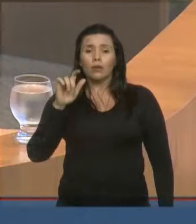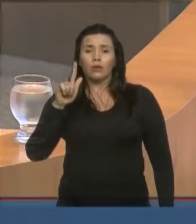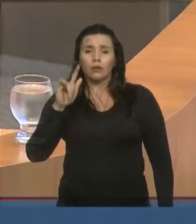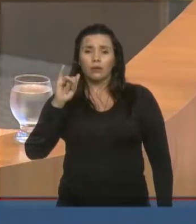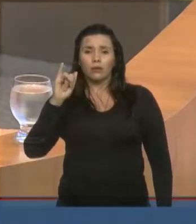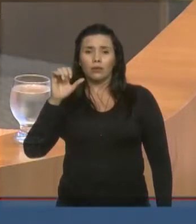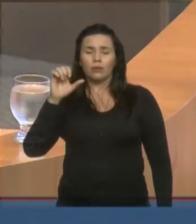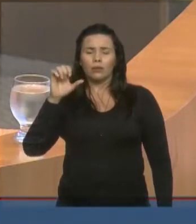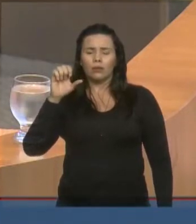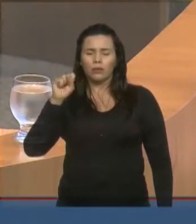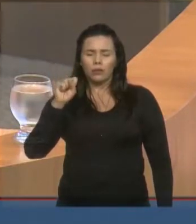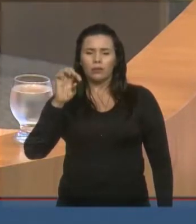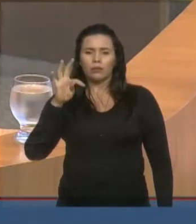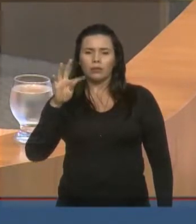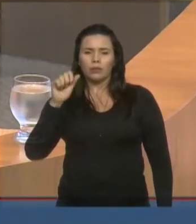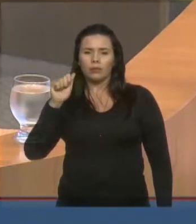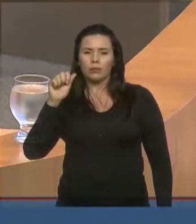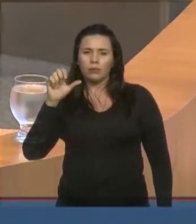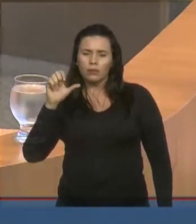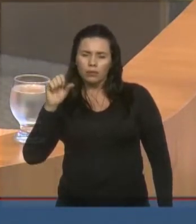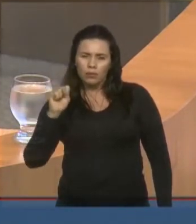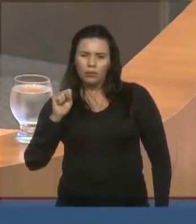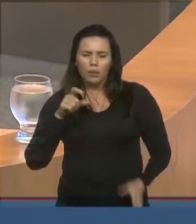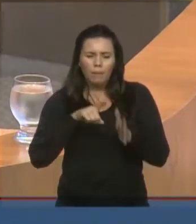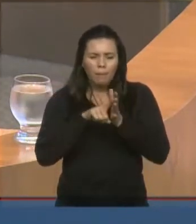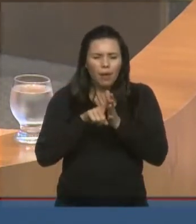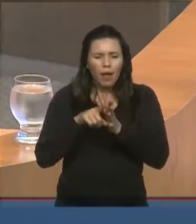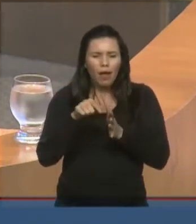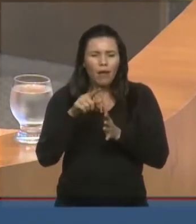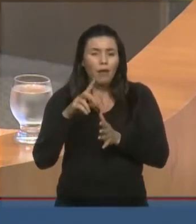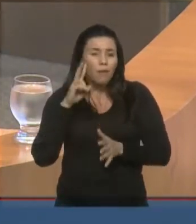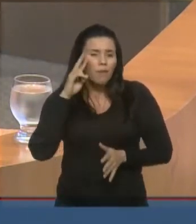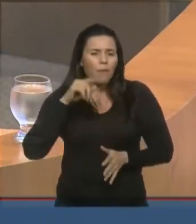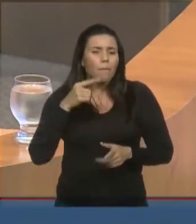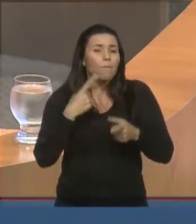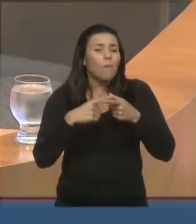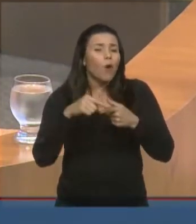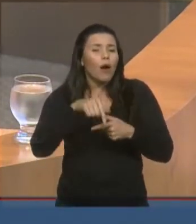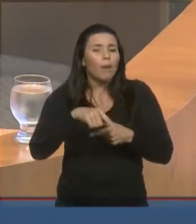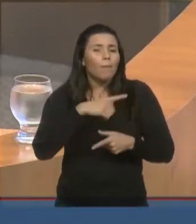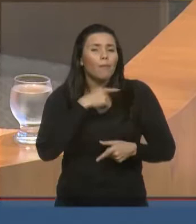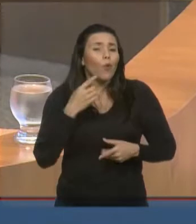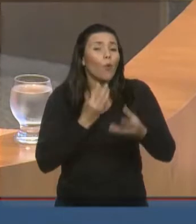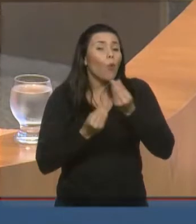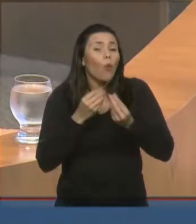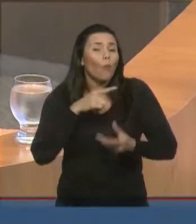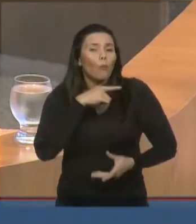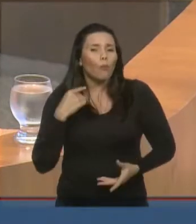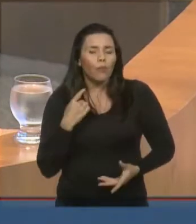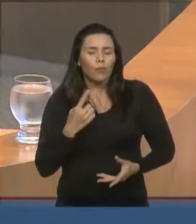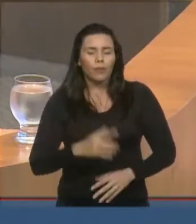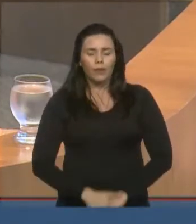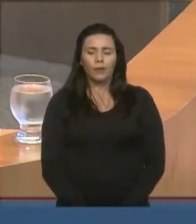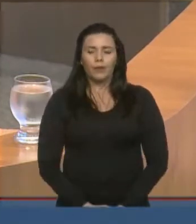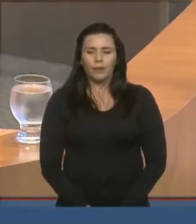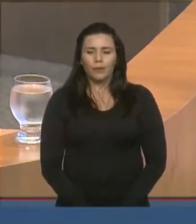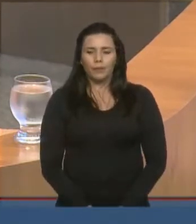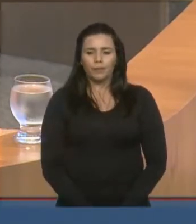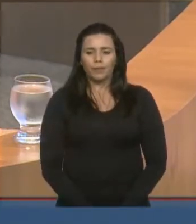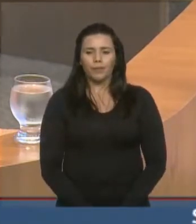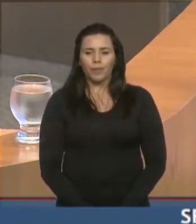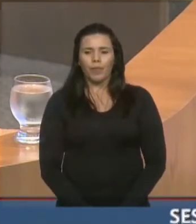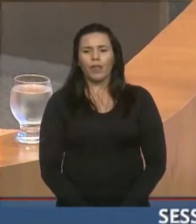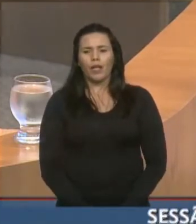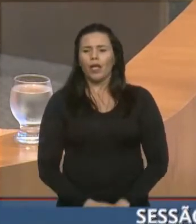Visam-se, desta forma, além da produção da já estabelecida prova técnica médico-legal, a produção, a partir da realização